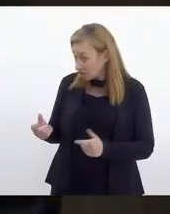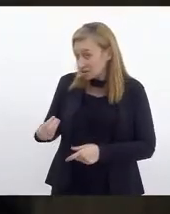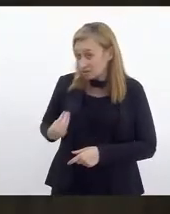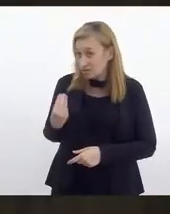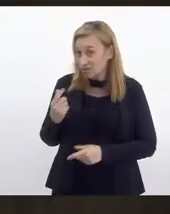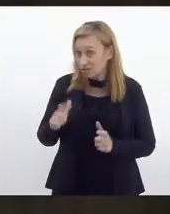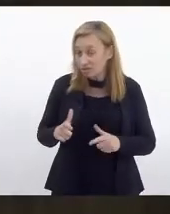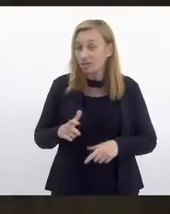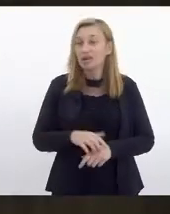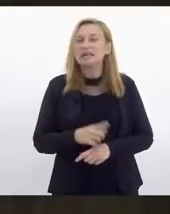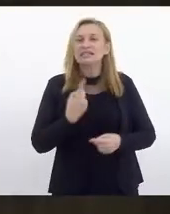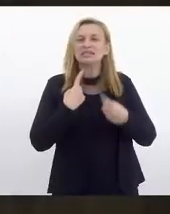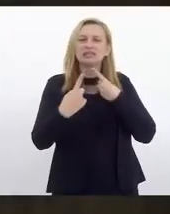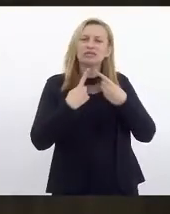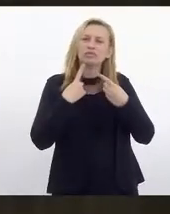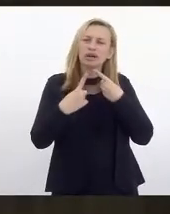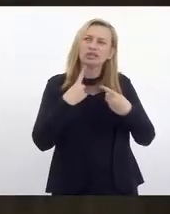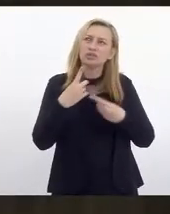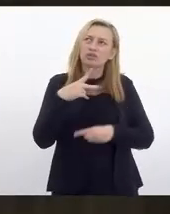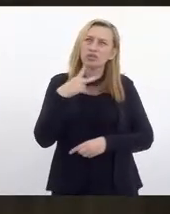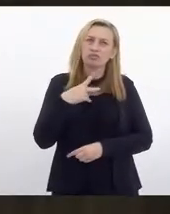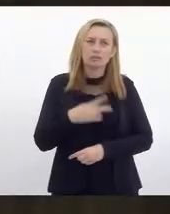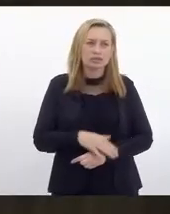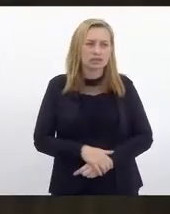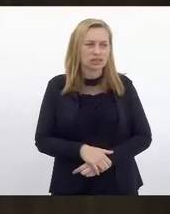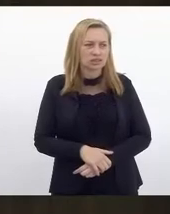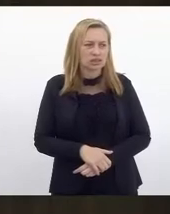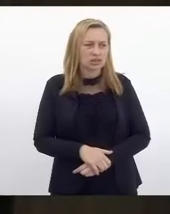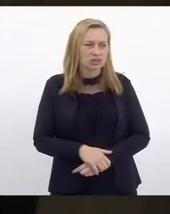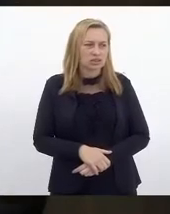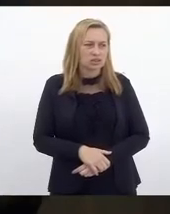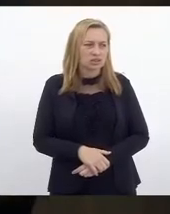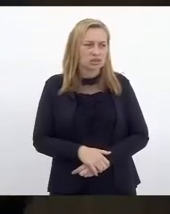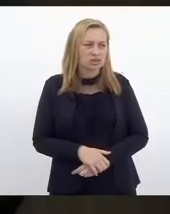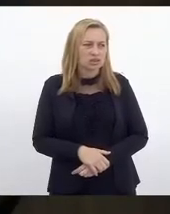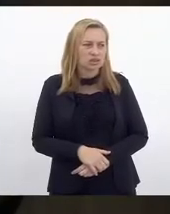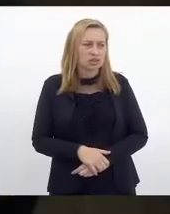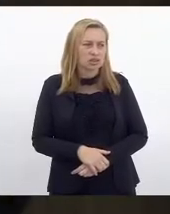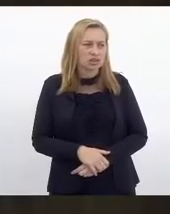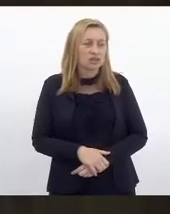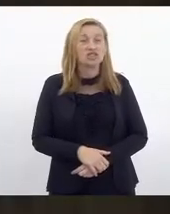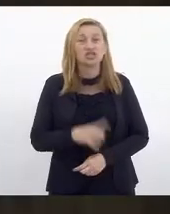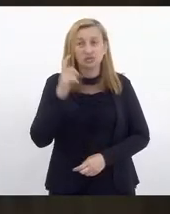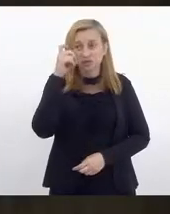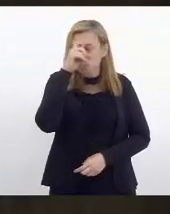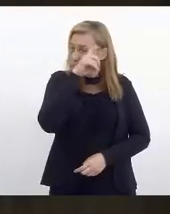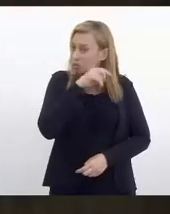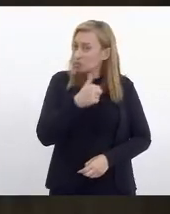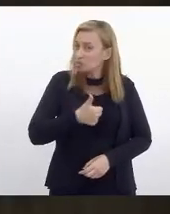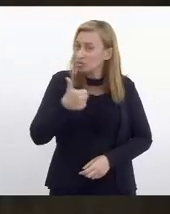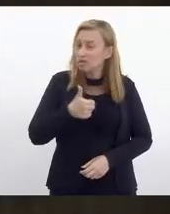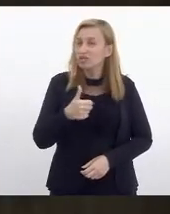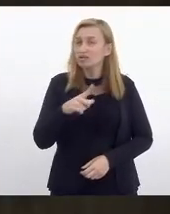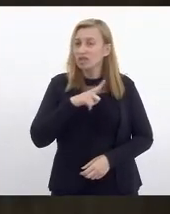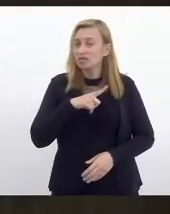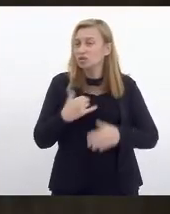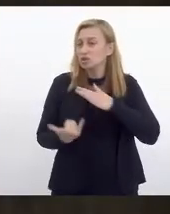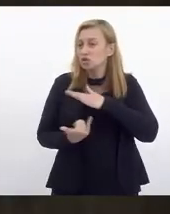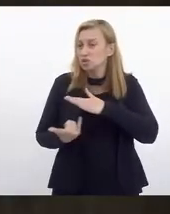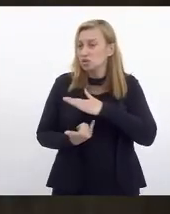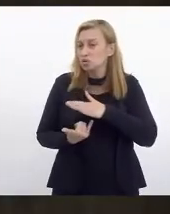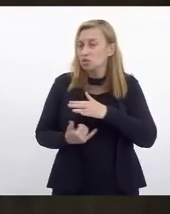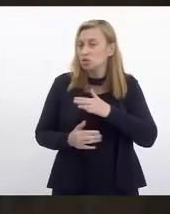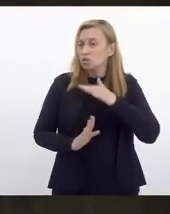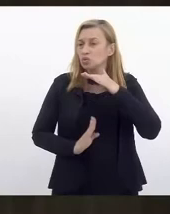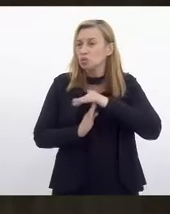este debate, eu diria, insólito. Porque, primeiro, temos esse Instituto do Teto de